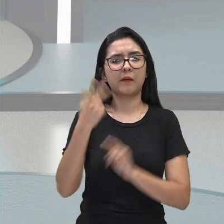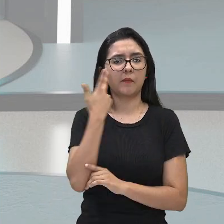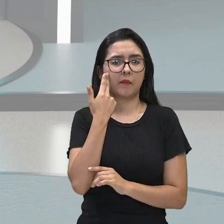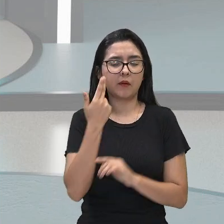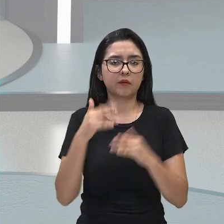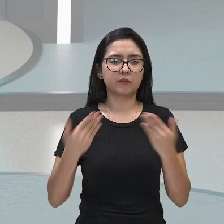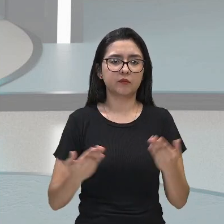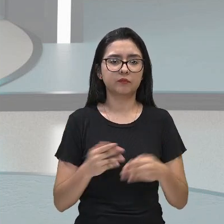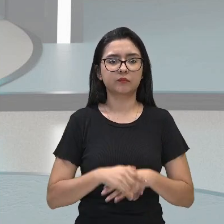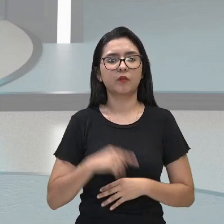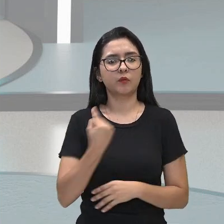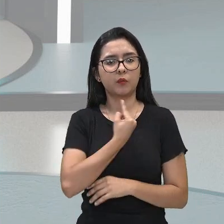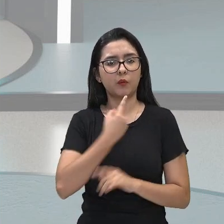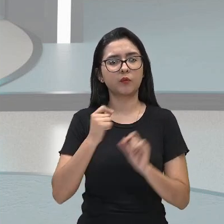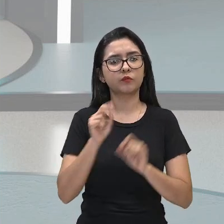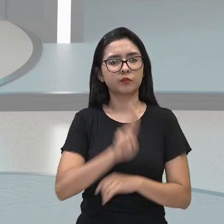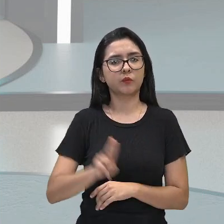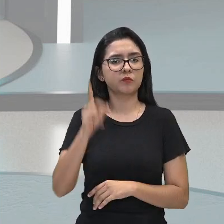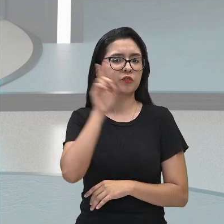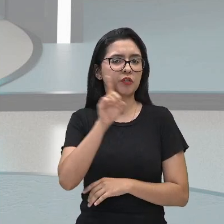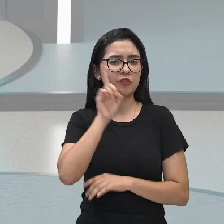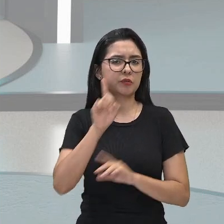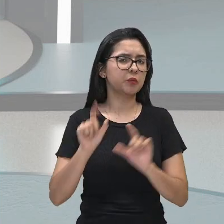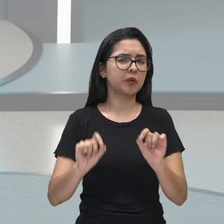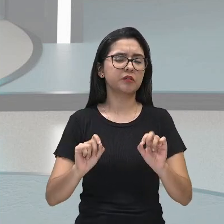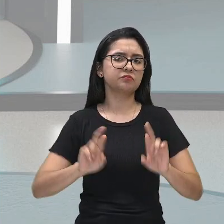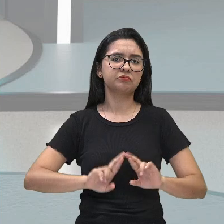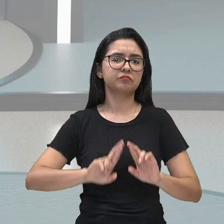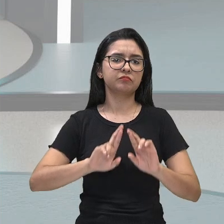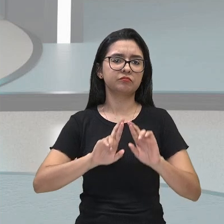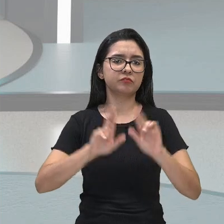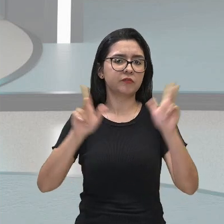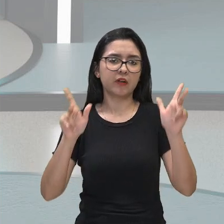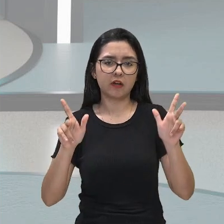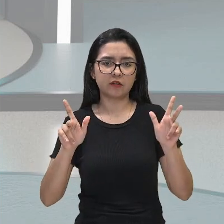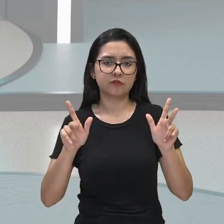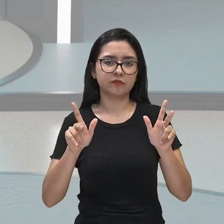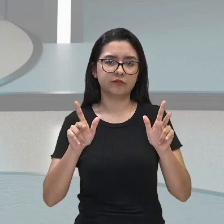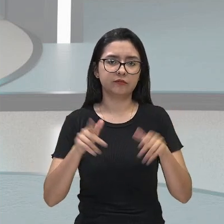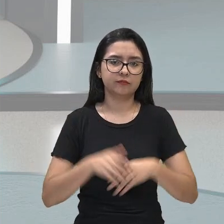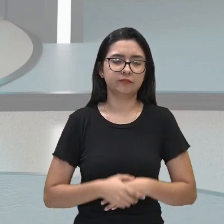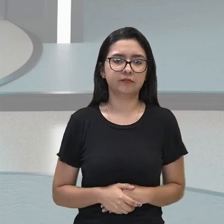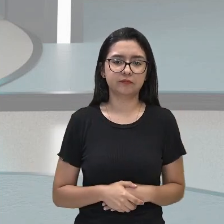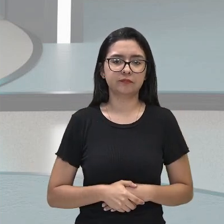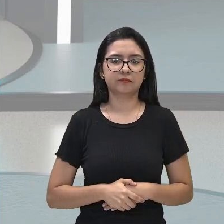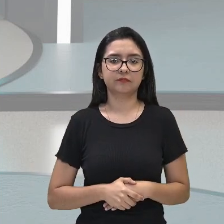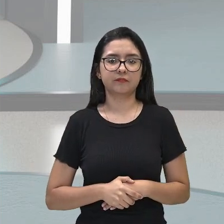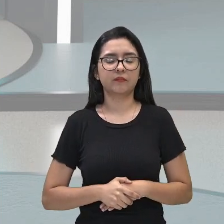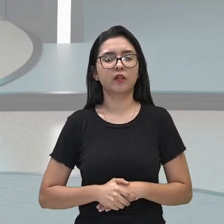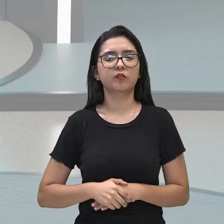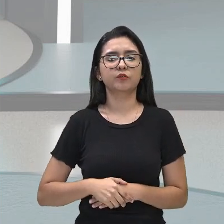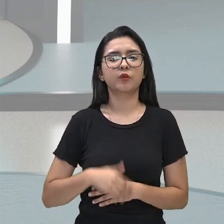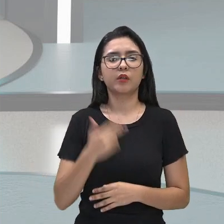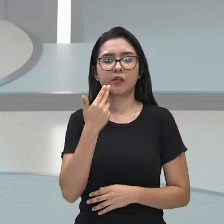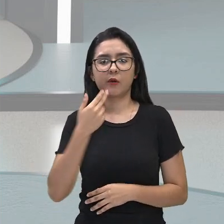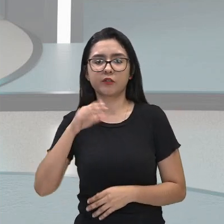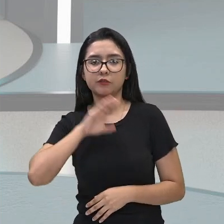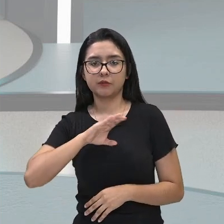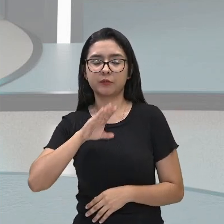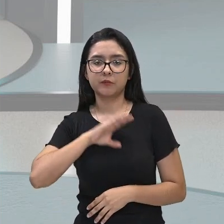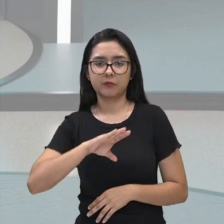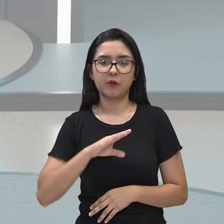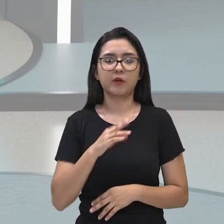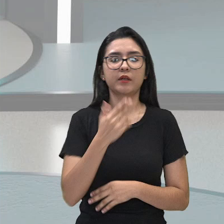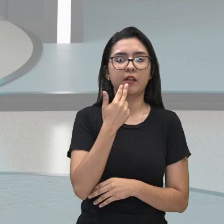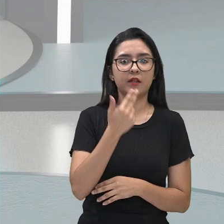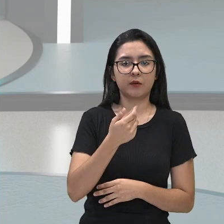nosso linguajar do dia a dia, o que poderia haver de tão diferente entre a língua espanhola e a língua